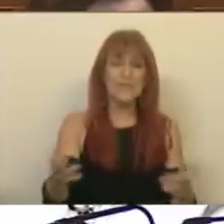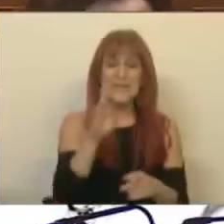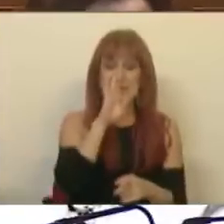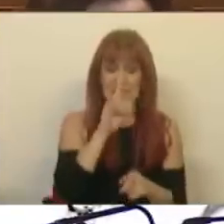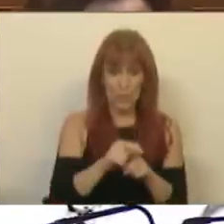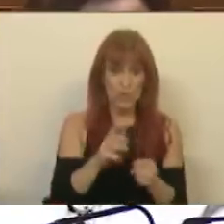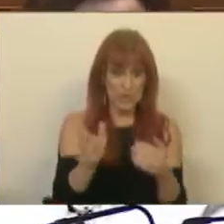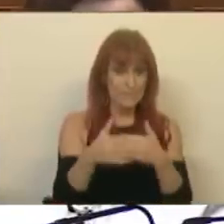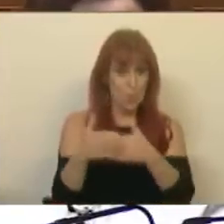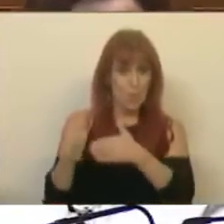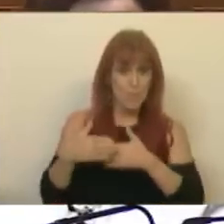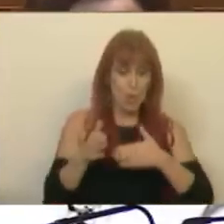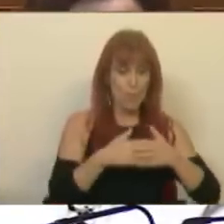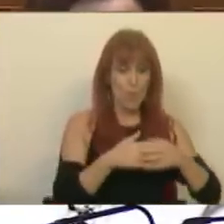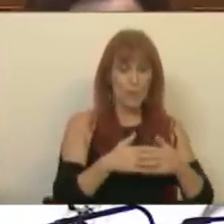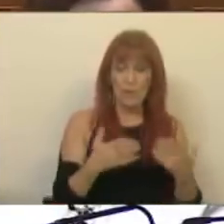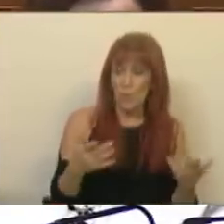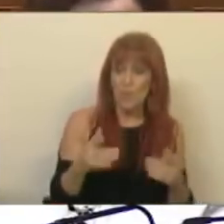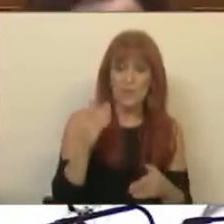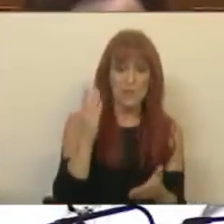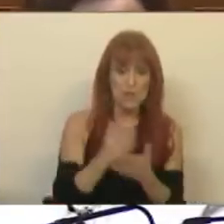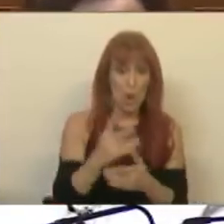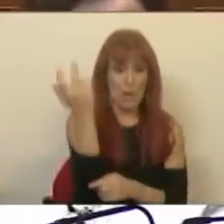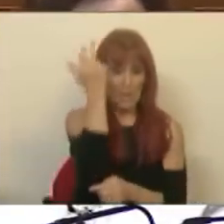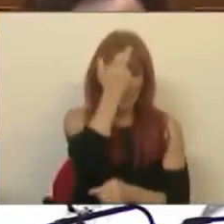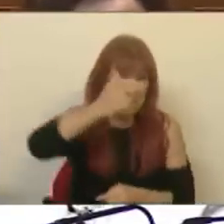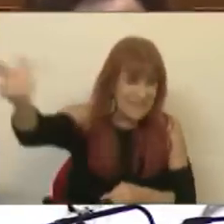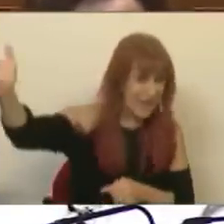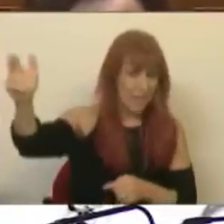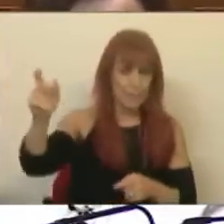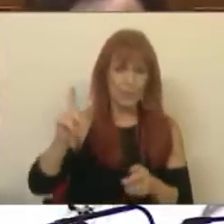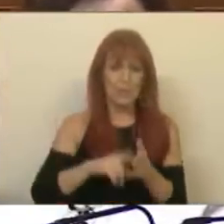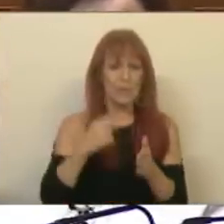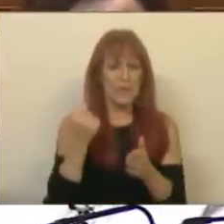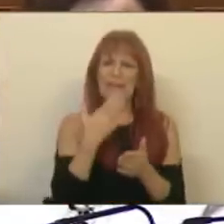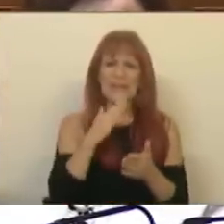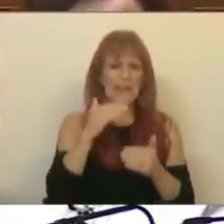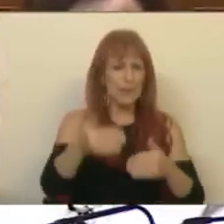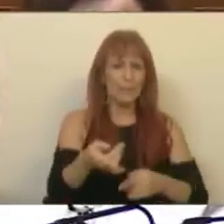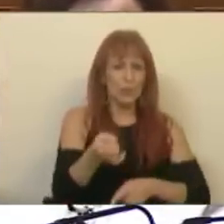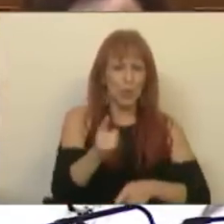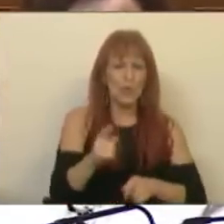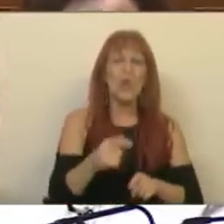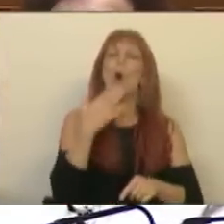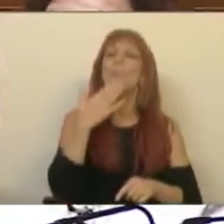já precisa-se encerramentos Afinal são mesmo definitivos e não temporário